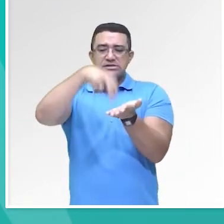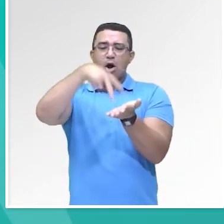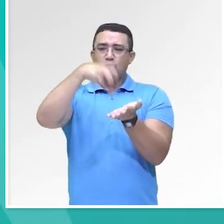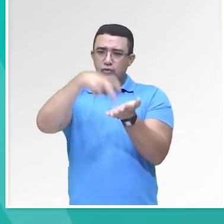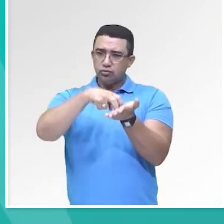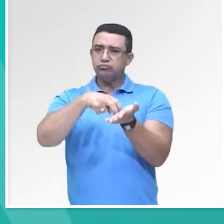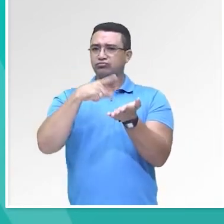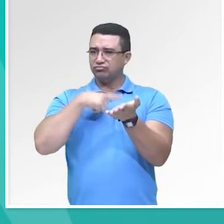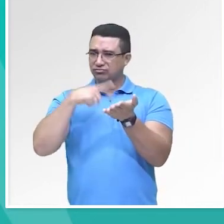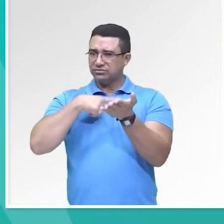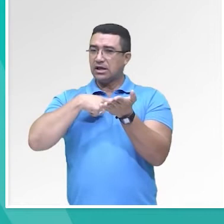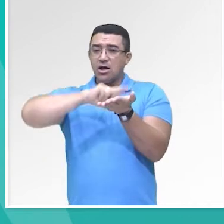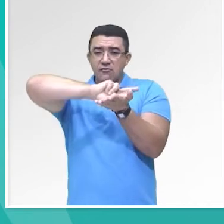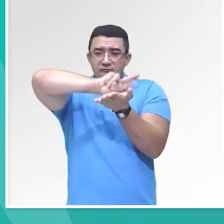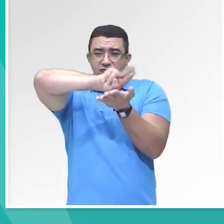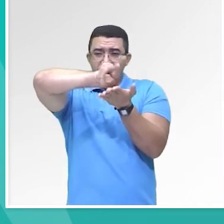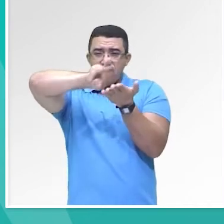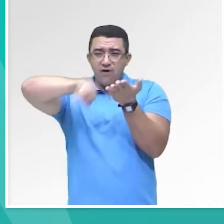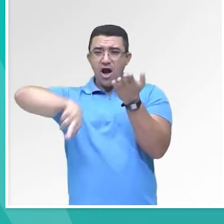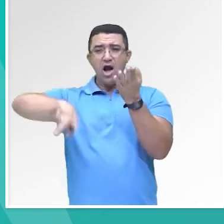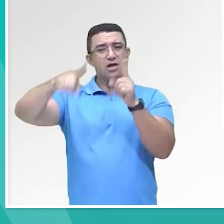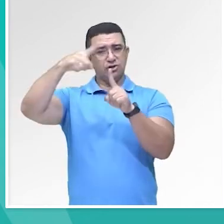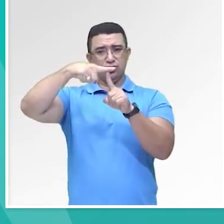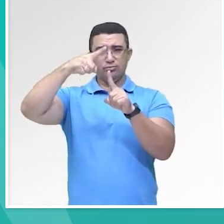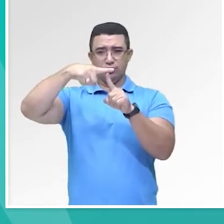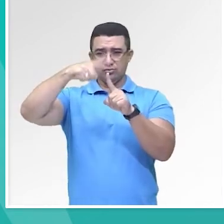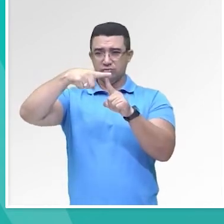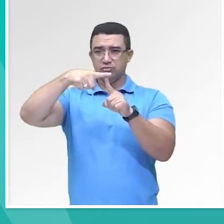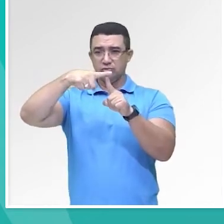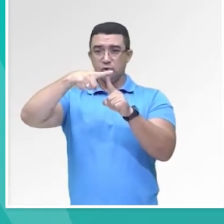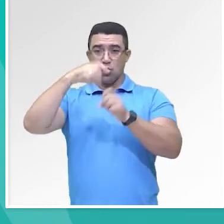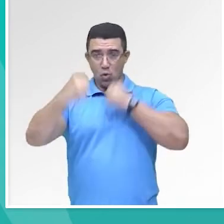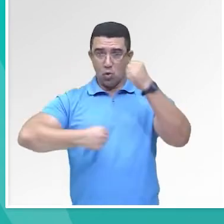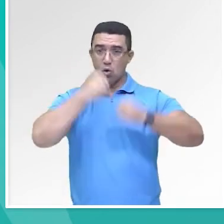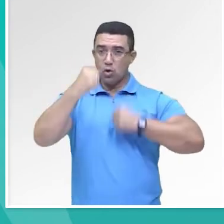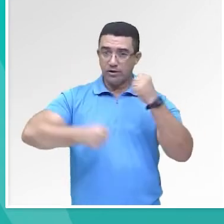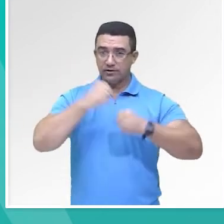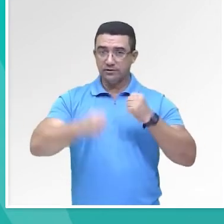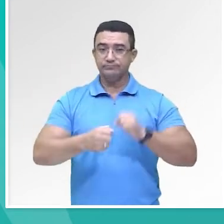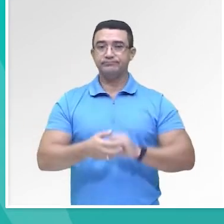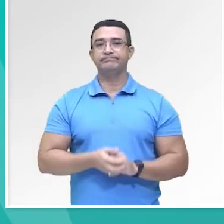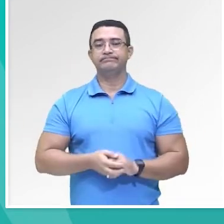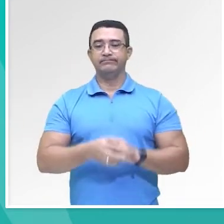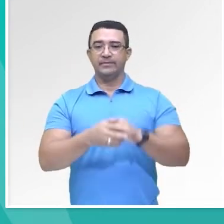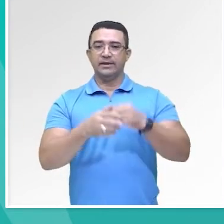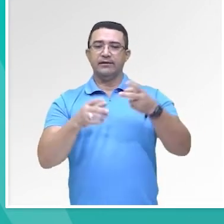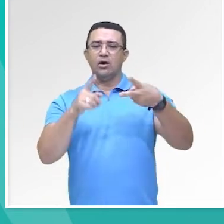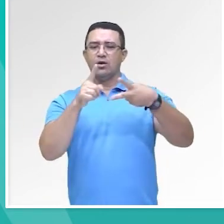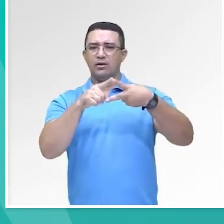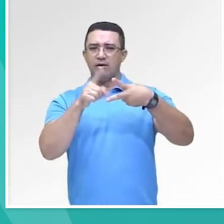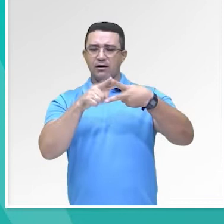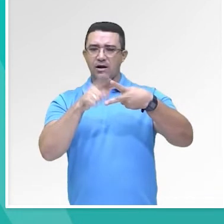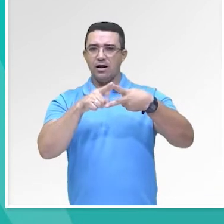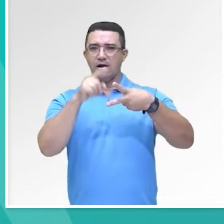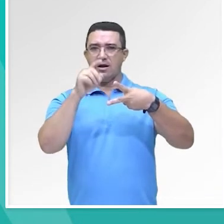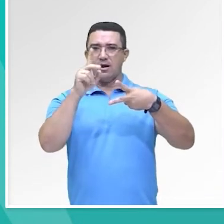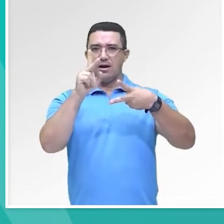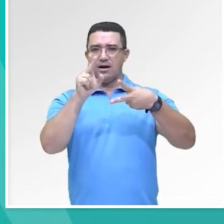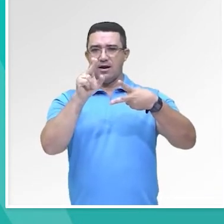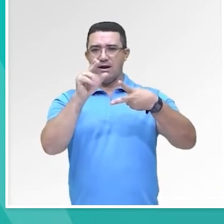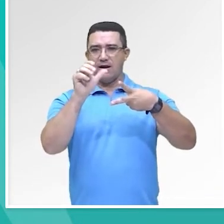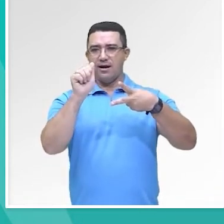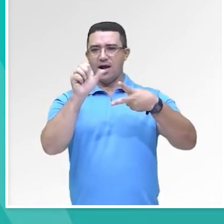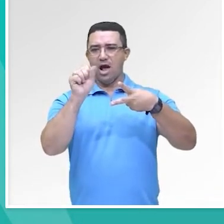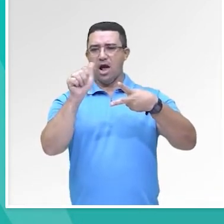ver quais são elas? São inúmeras mesmo. Olha só, nós temos as corridas rasas, também chamadas de corridas de